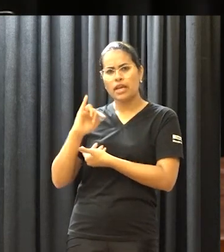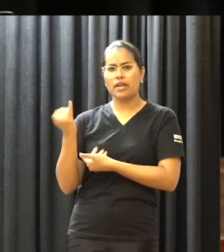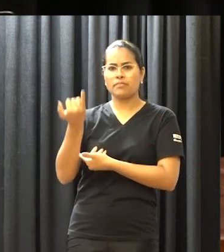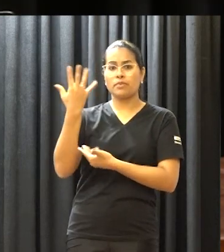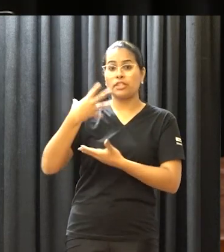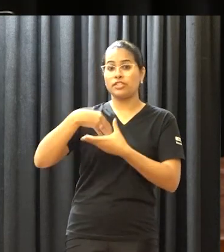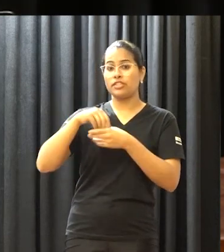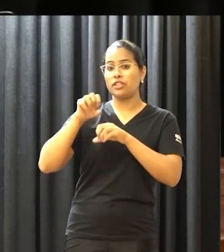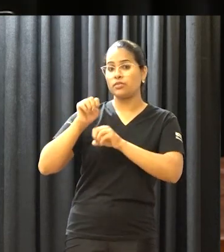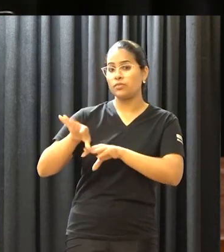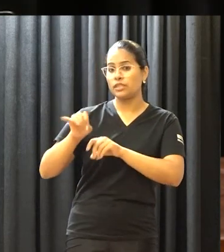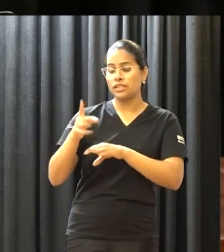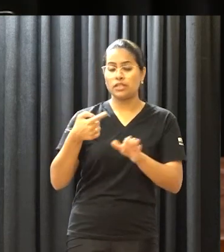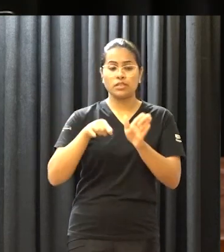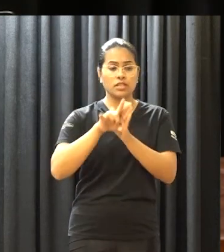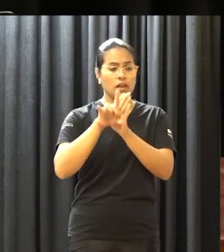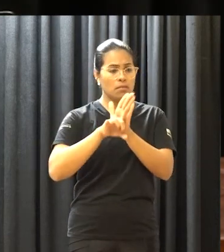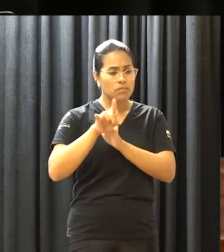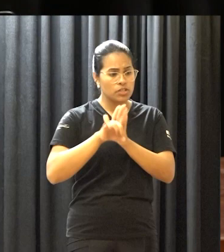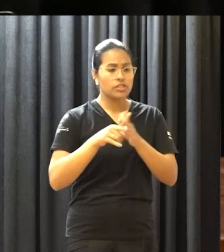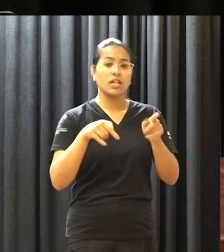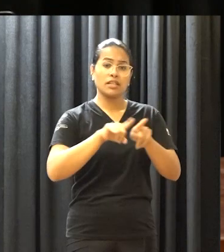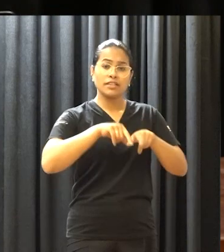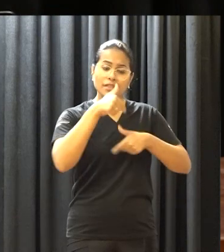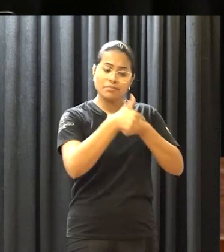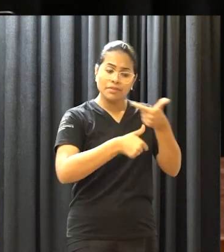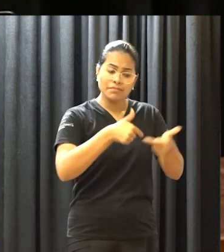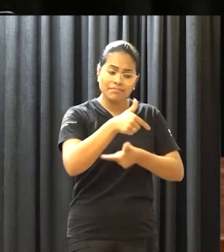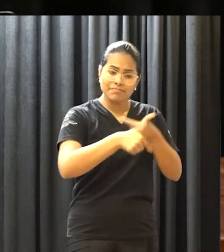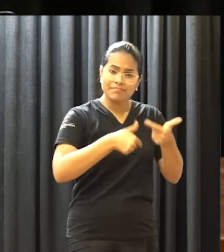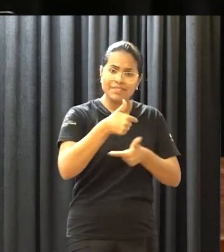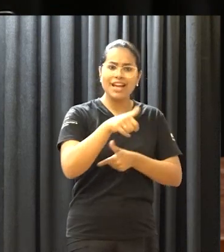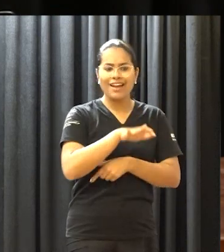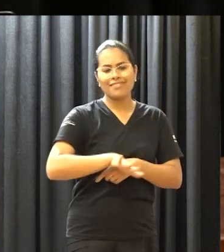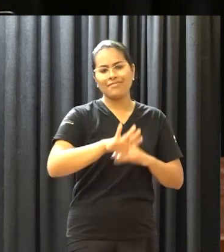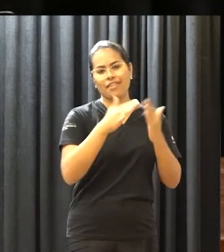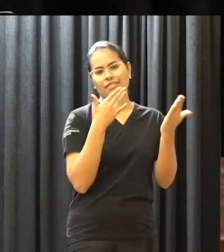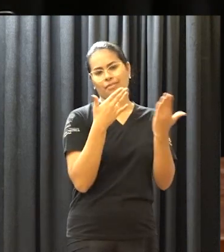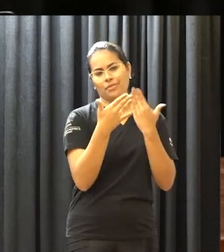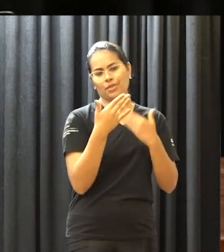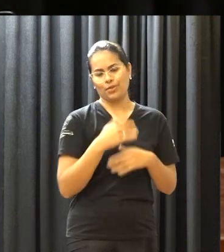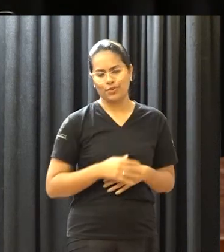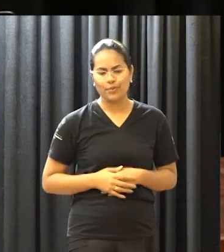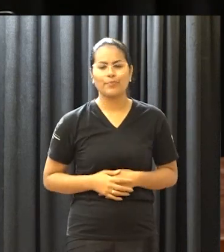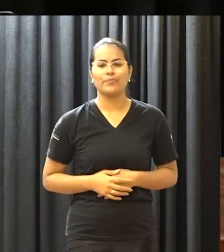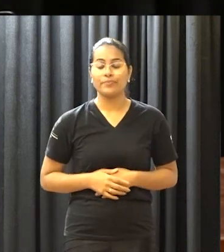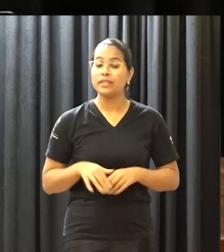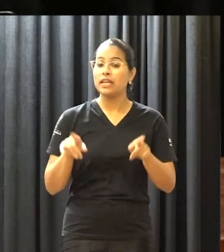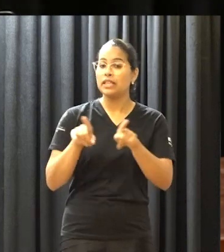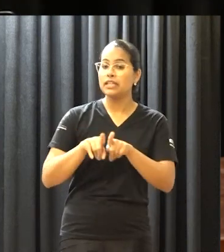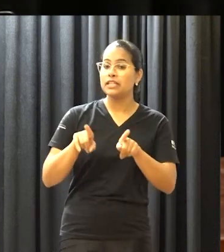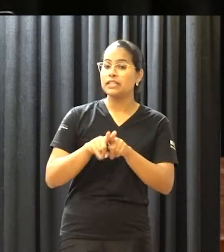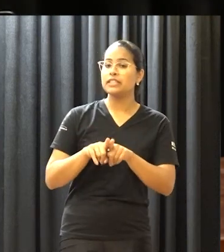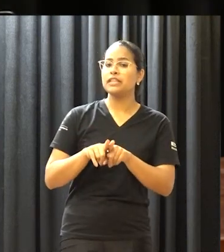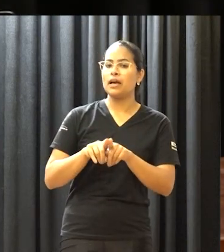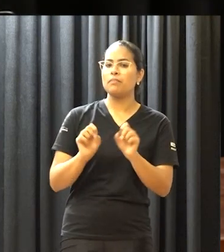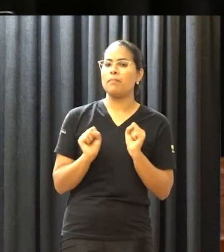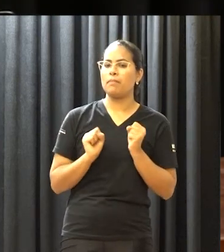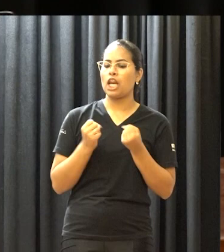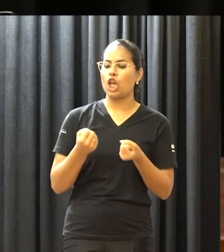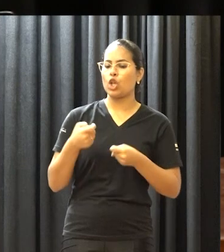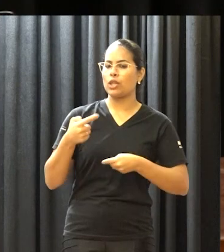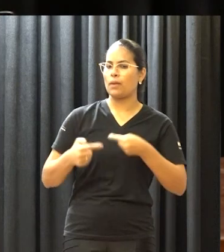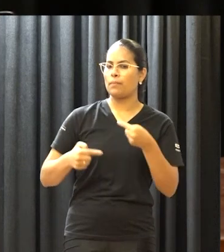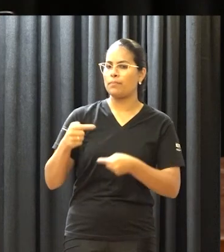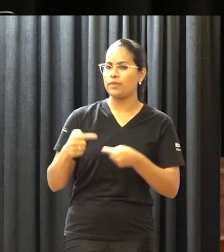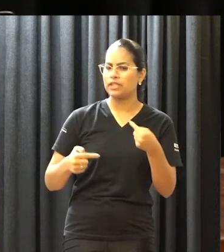a pesquisa e a atuação profissional no âmbito da psicologia, e também para a luta política,